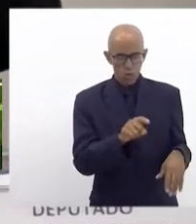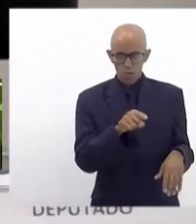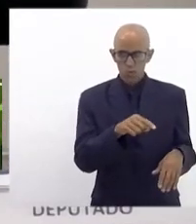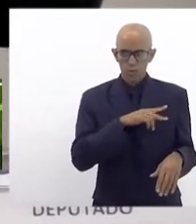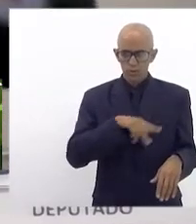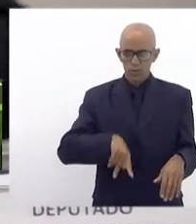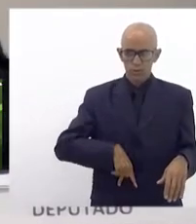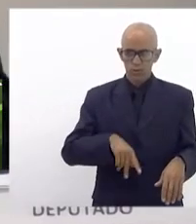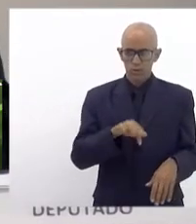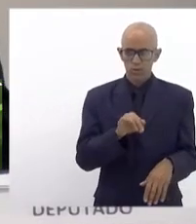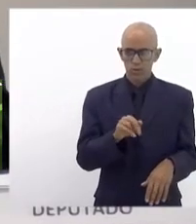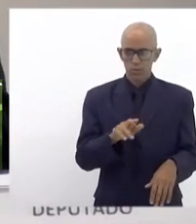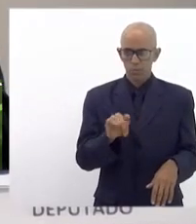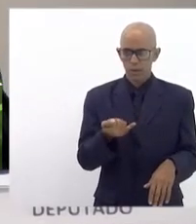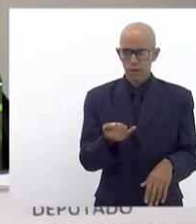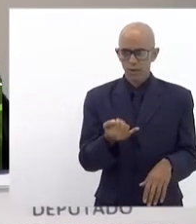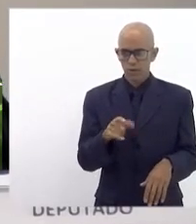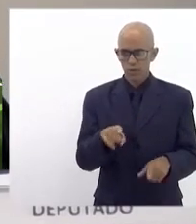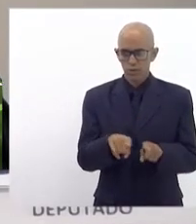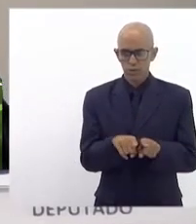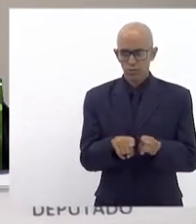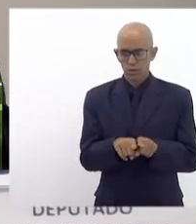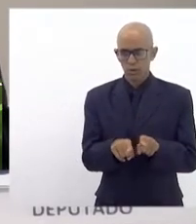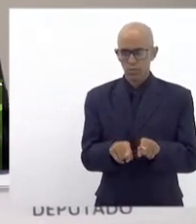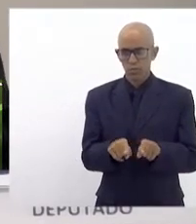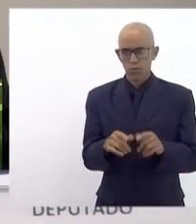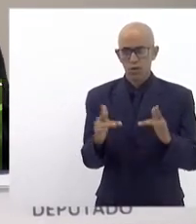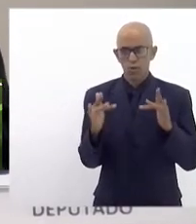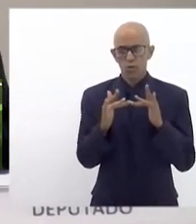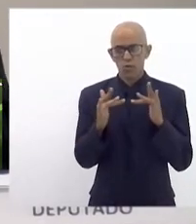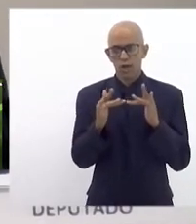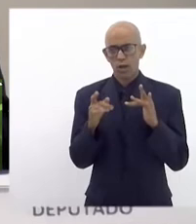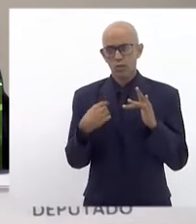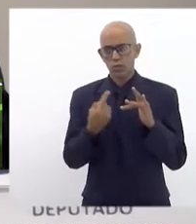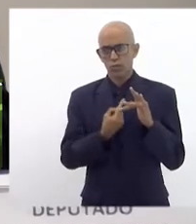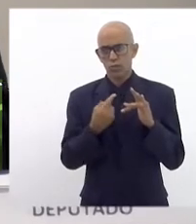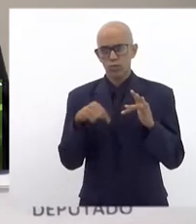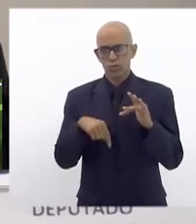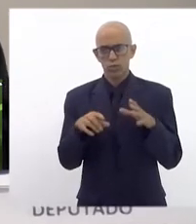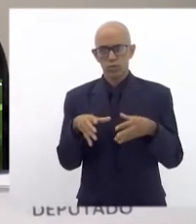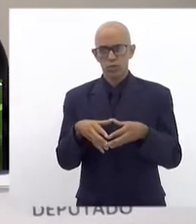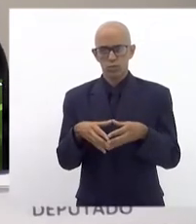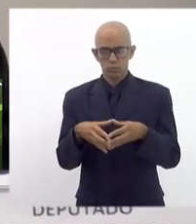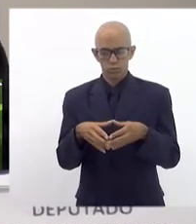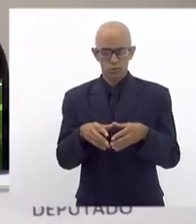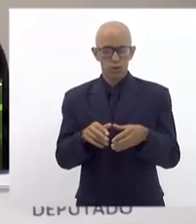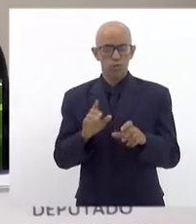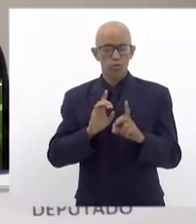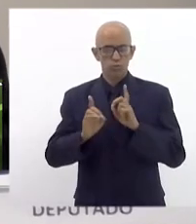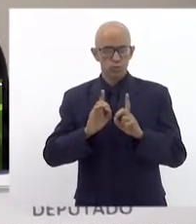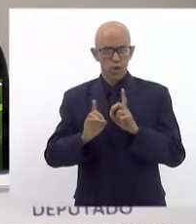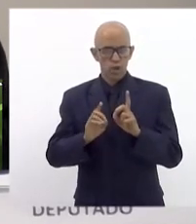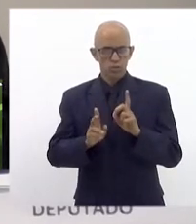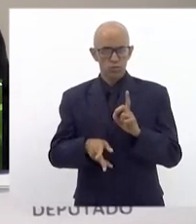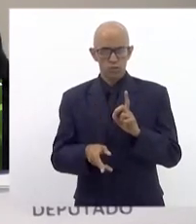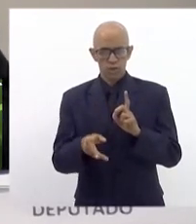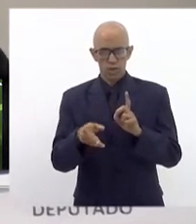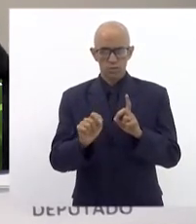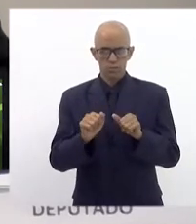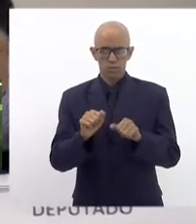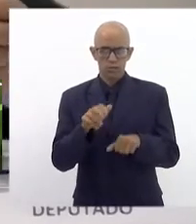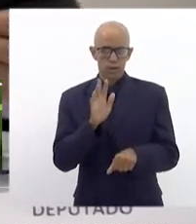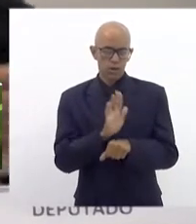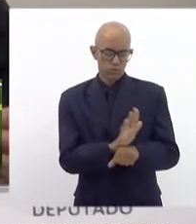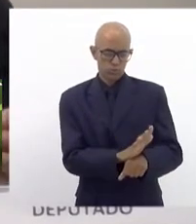participação e também por manter conosco aqui na comissão um diálogo muito constante e regular em defesa da ciência e